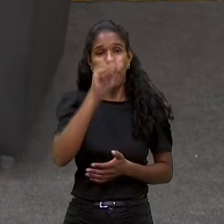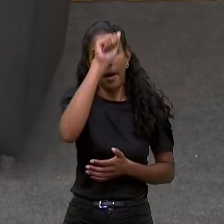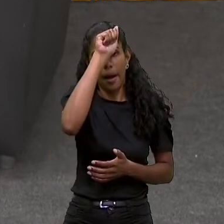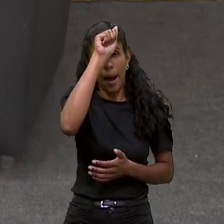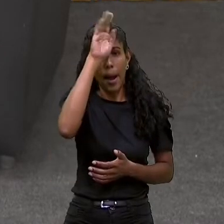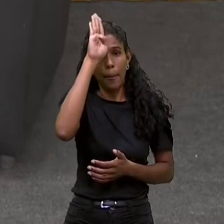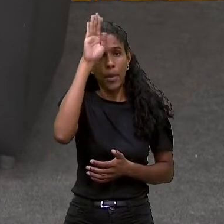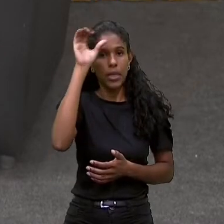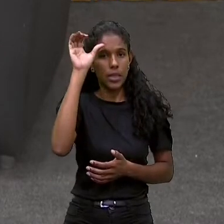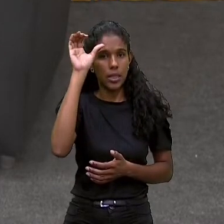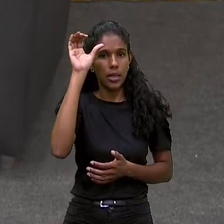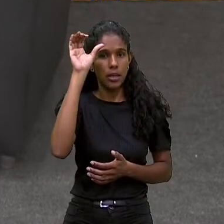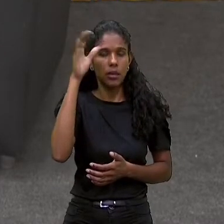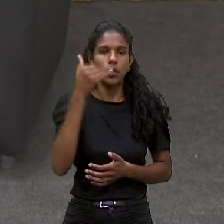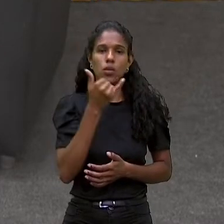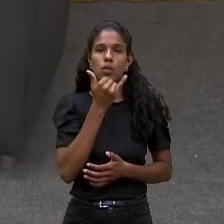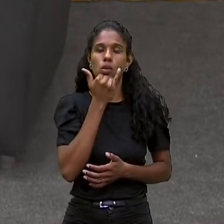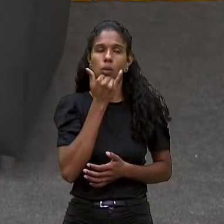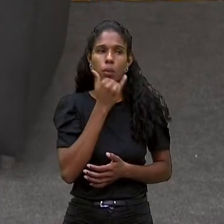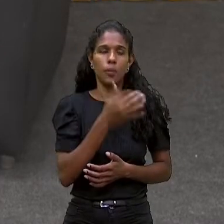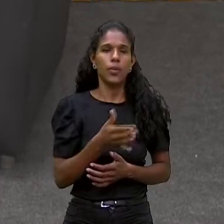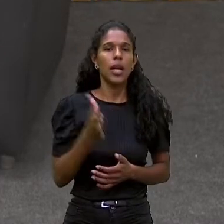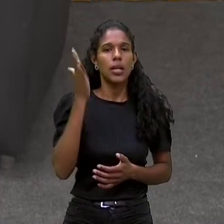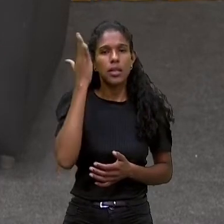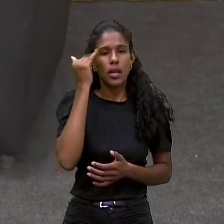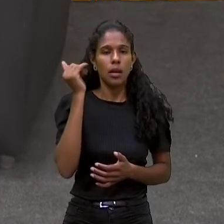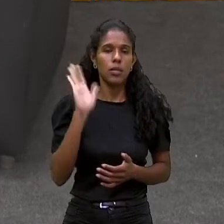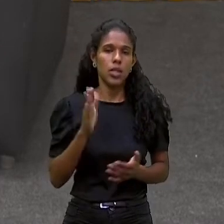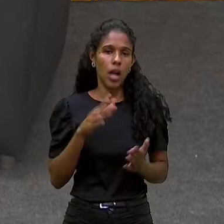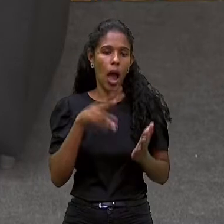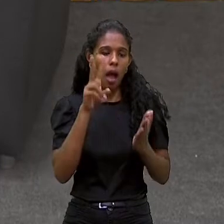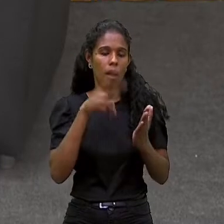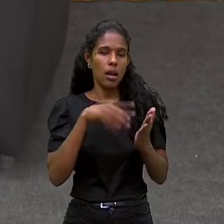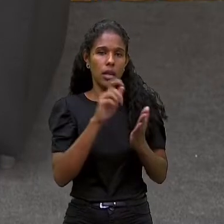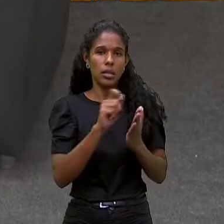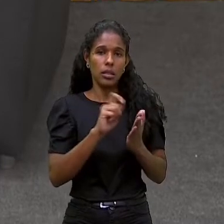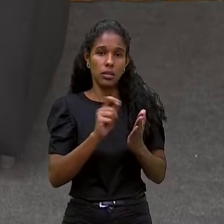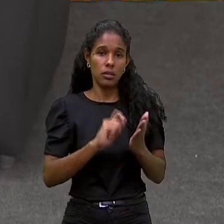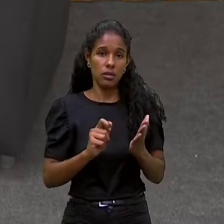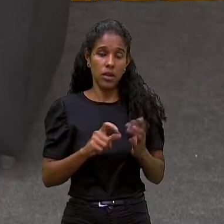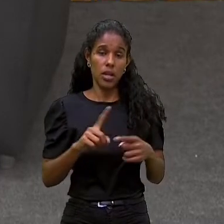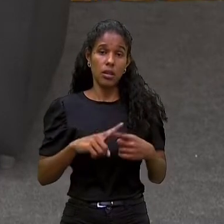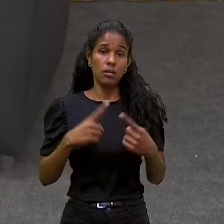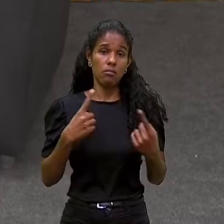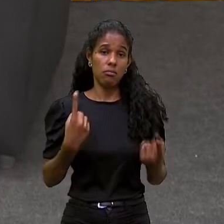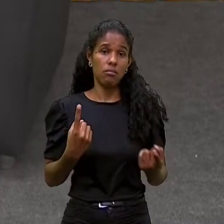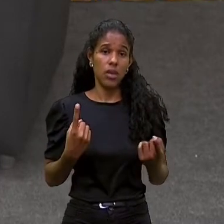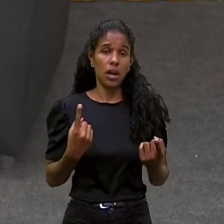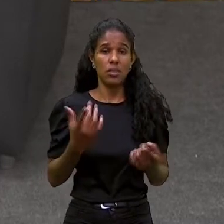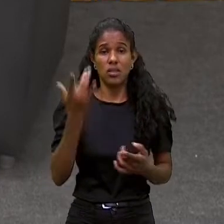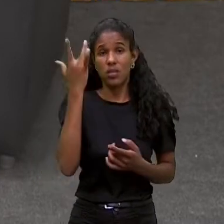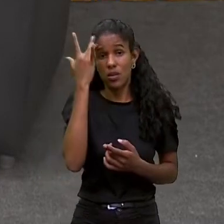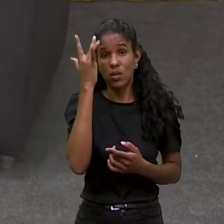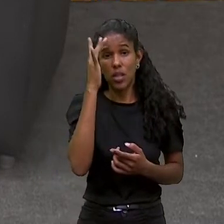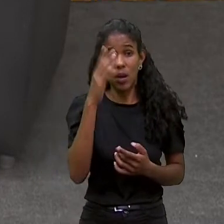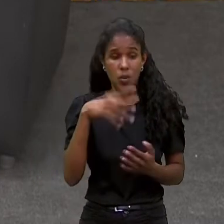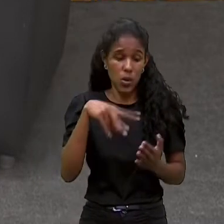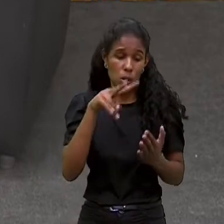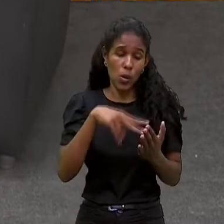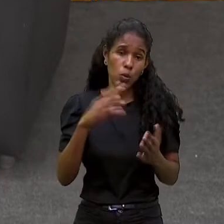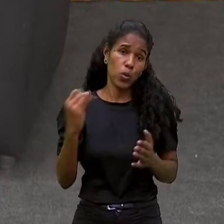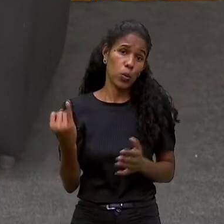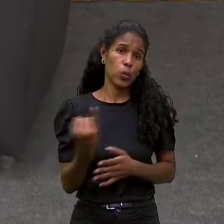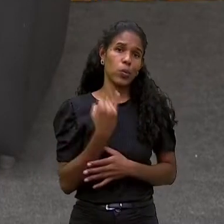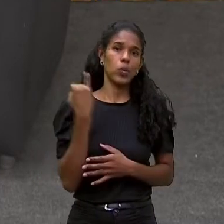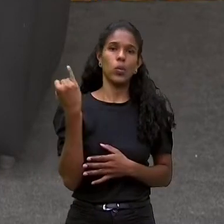Ela sabe que a leitura é importante, ela percebe no seu dia a dia que ler é importante. Ela faz outras leituras do mundo,